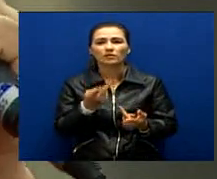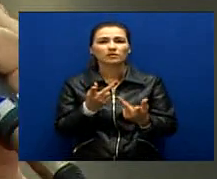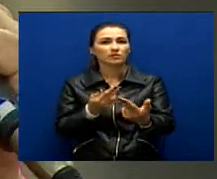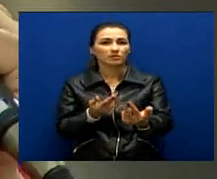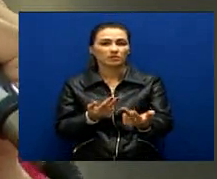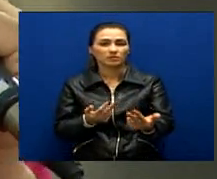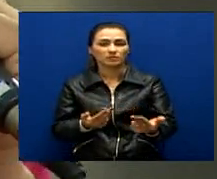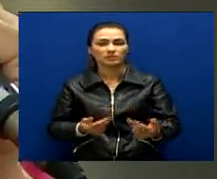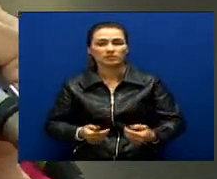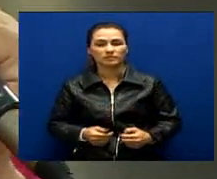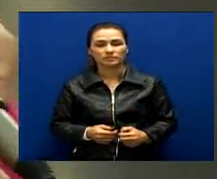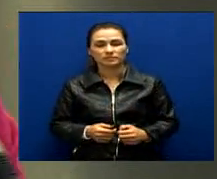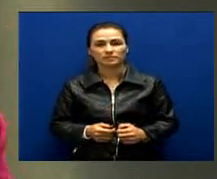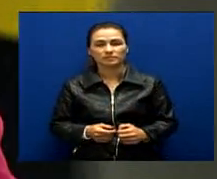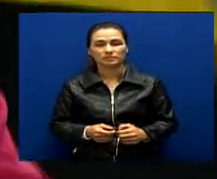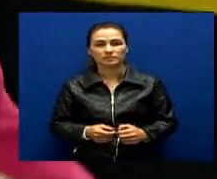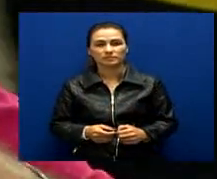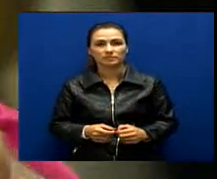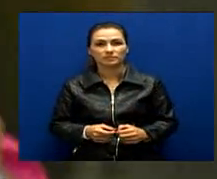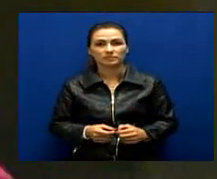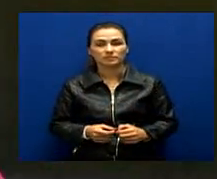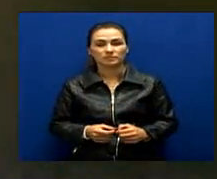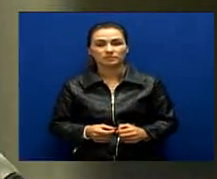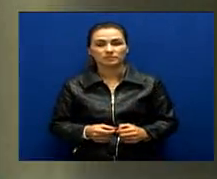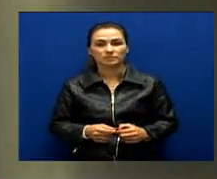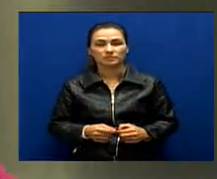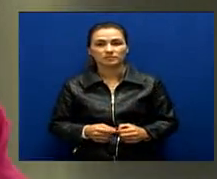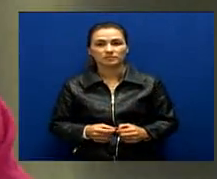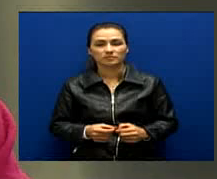lembrando é o seguinte